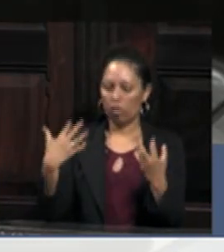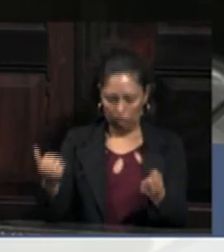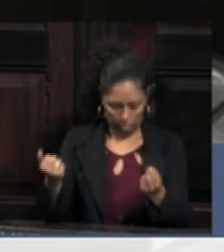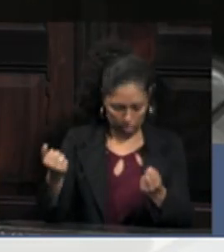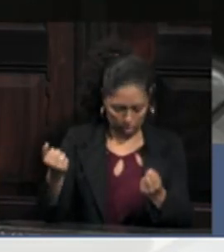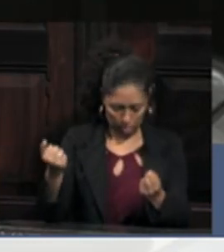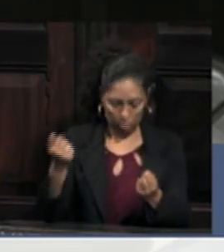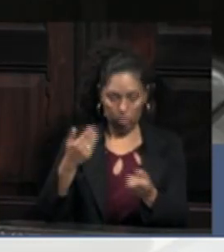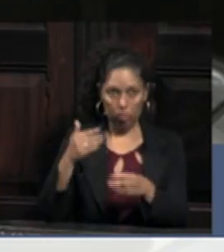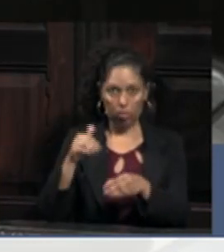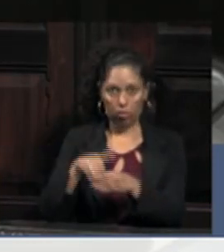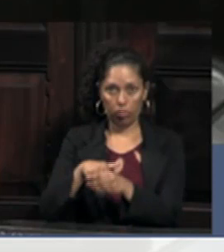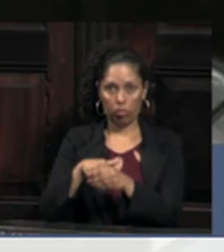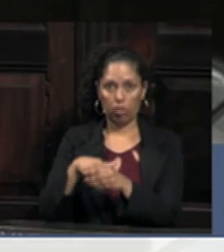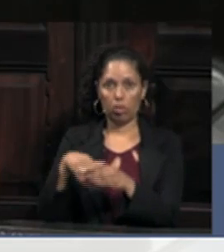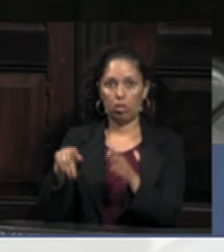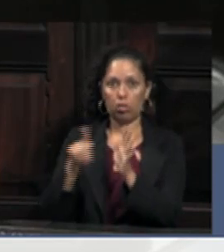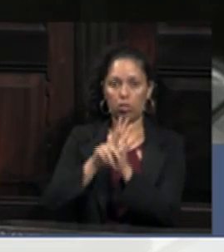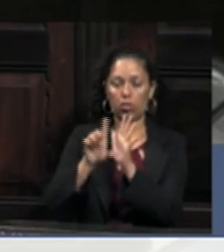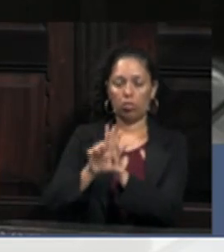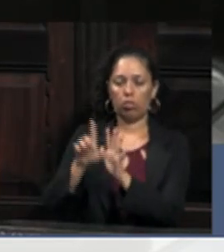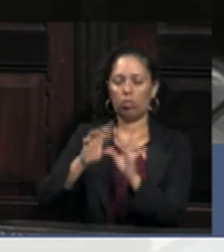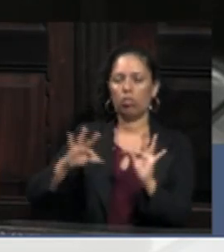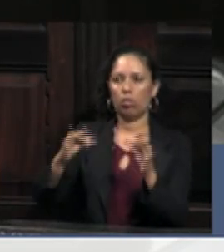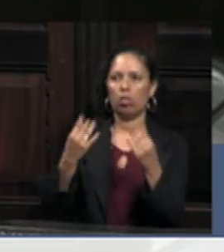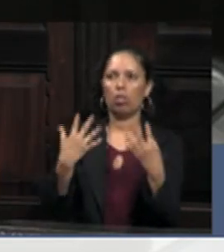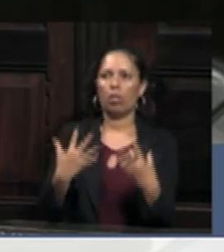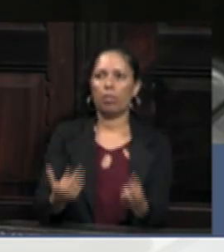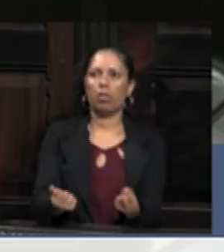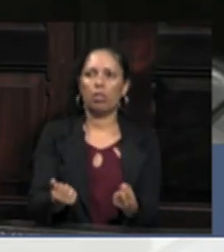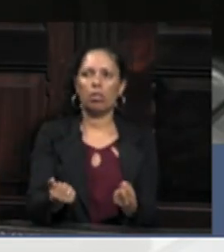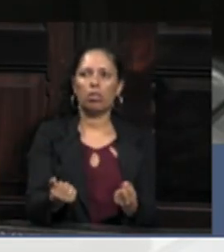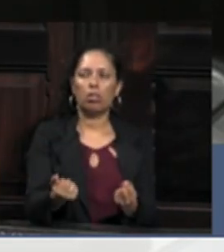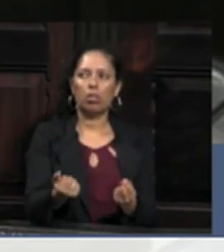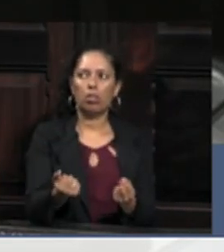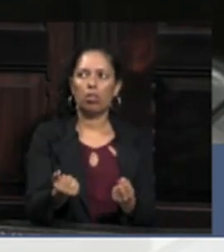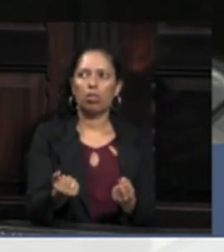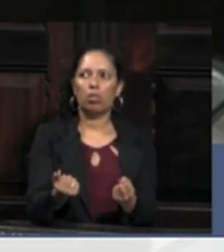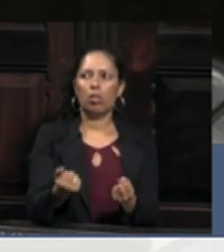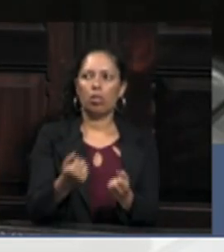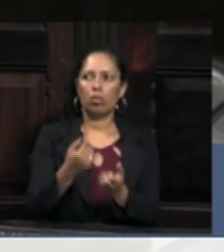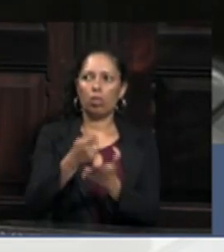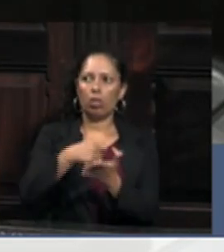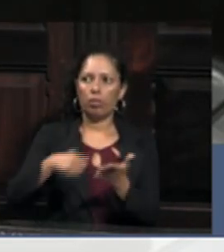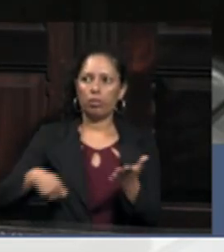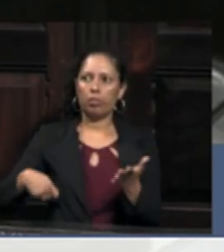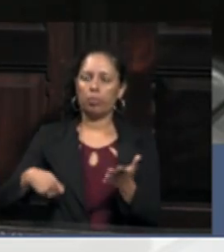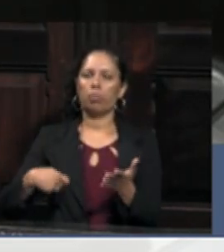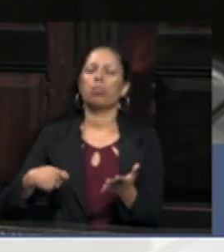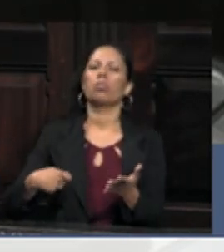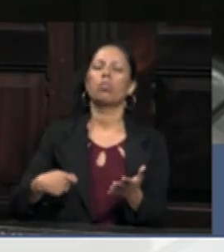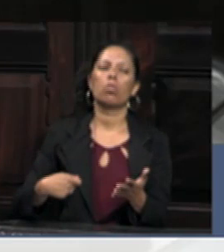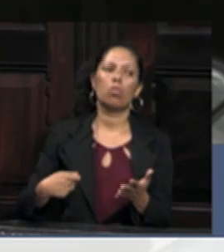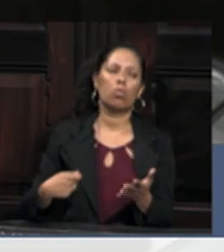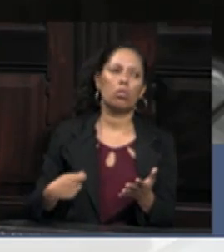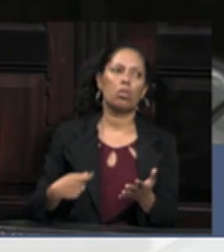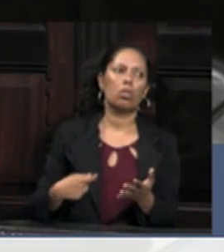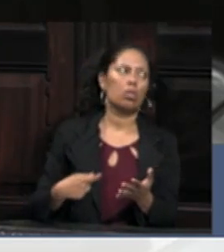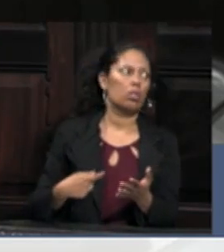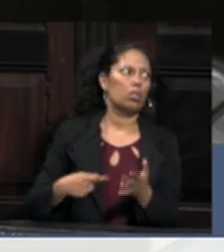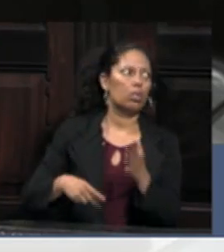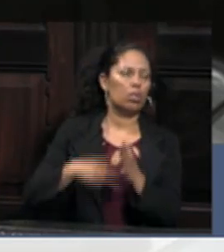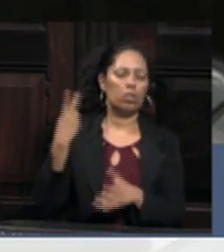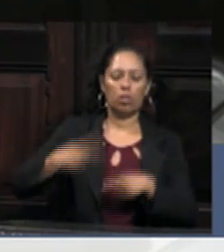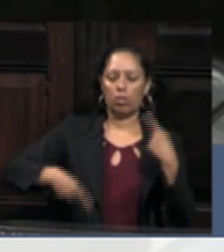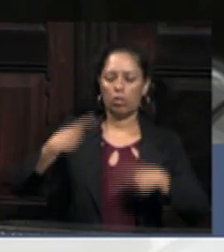aprovados. Em votação, projeto assim emendado. Os senhores que aprovam, pareçam como estão aprovados. Vai a autógrafo. Em segunda